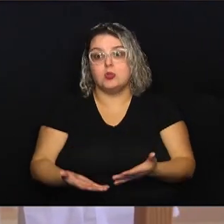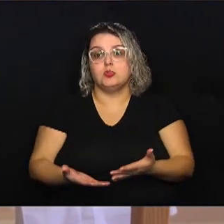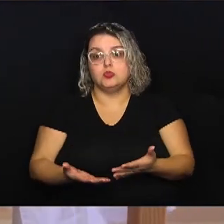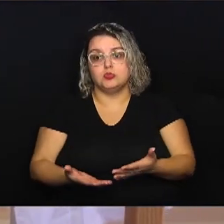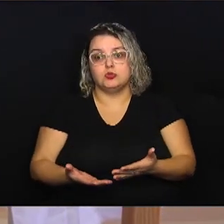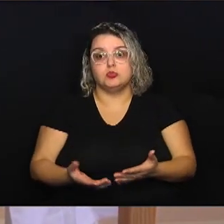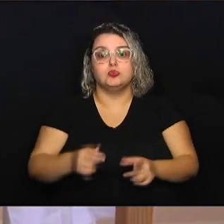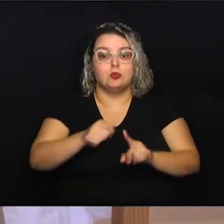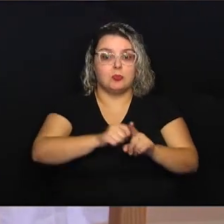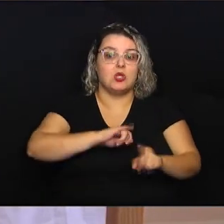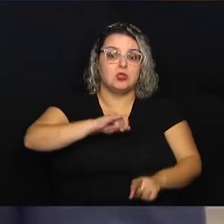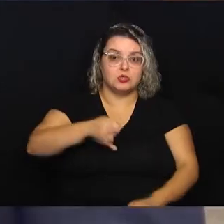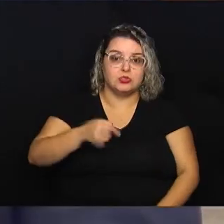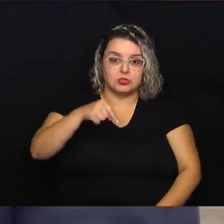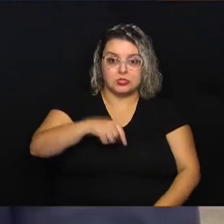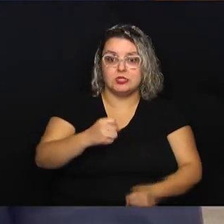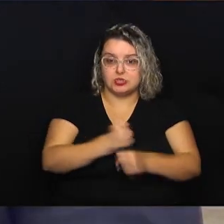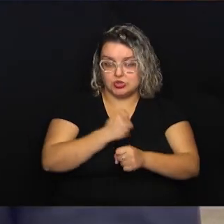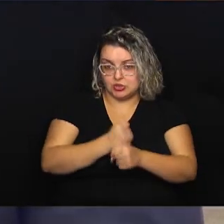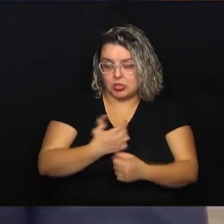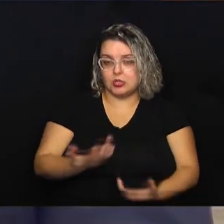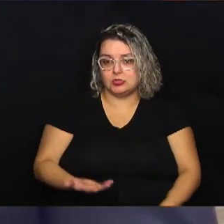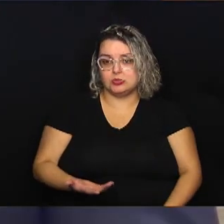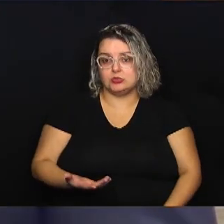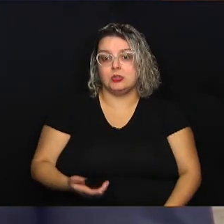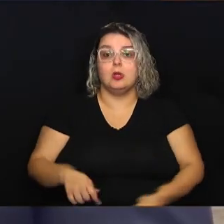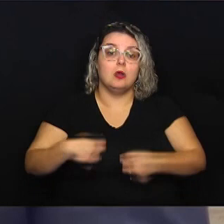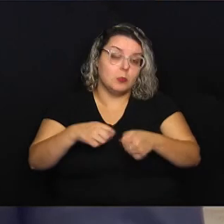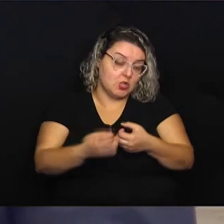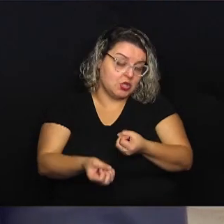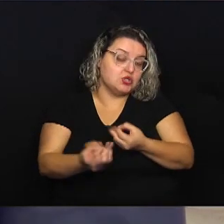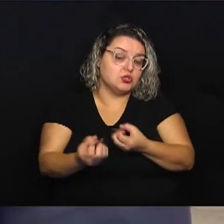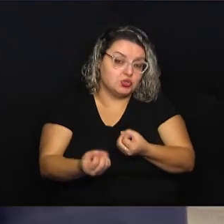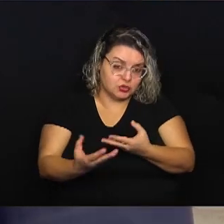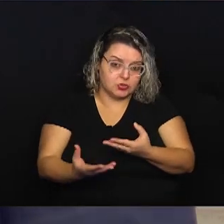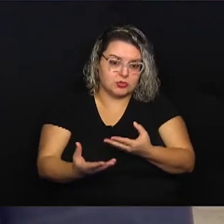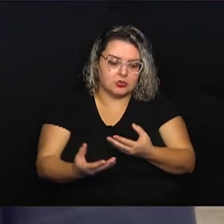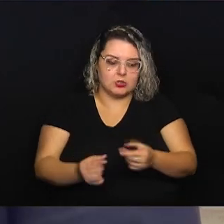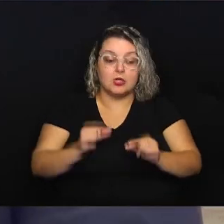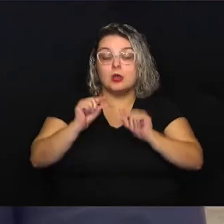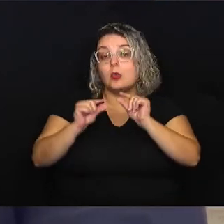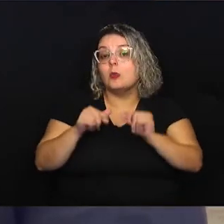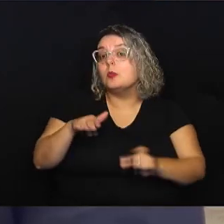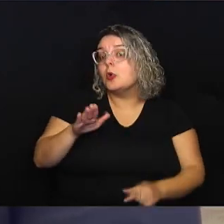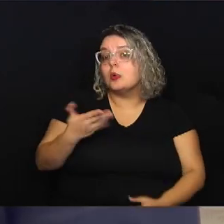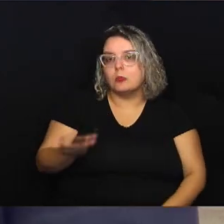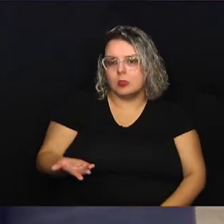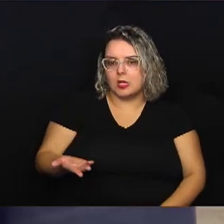de janeiro deste ano. Um elemento de informações que vem trazer um pouco mais de